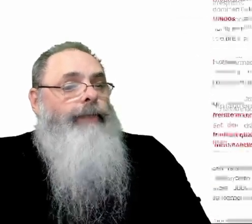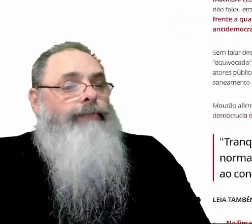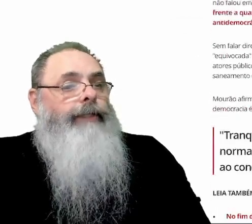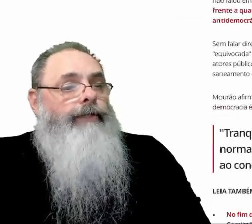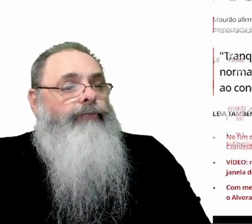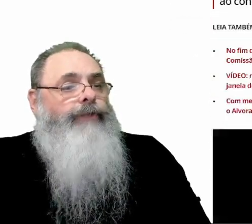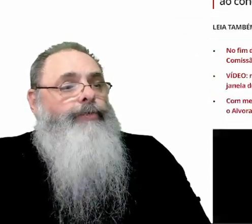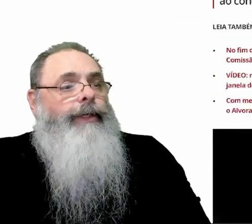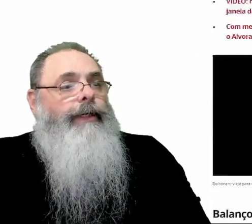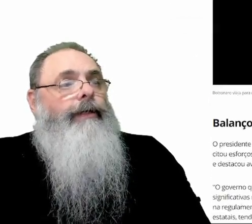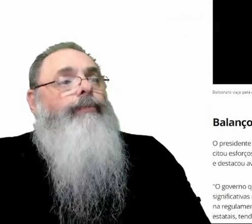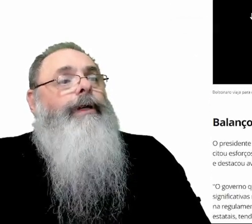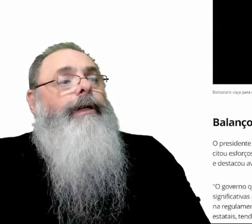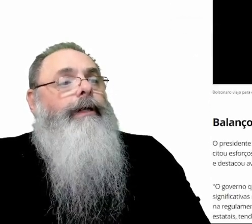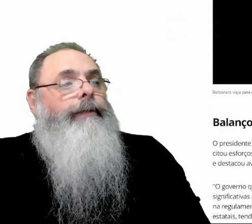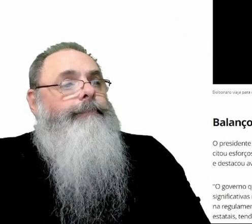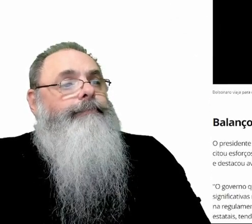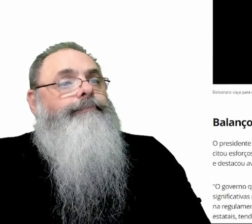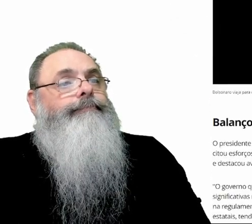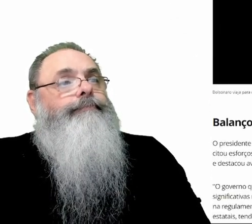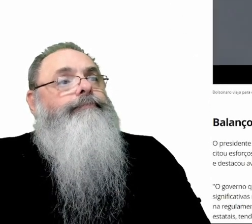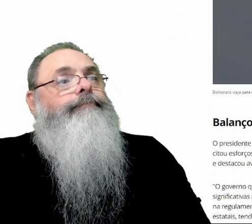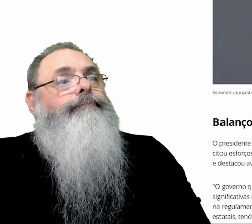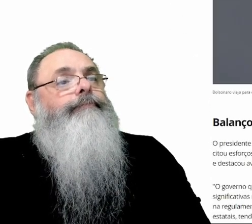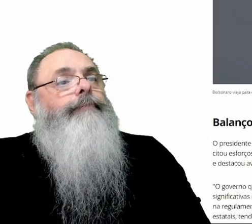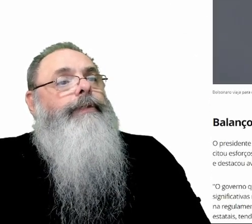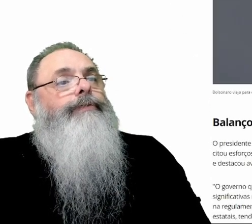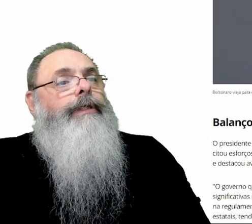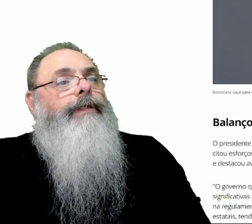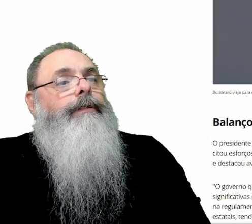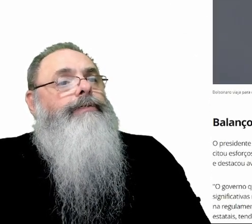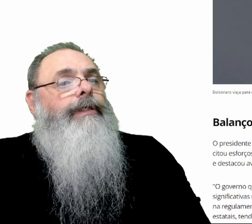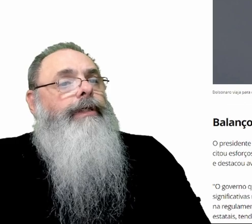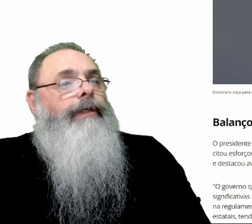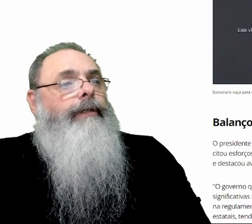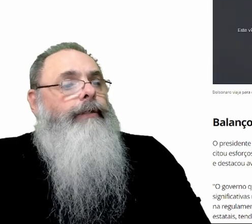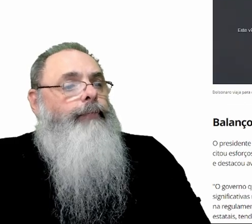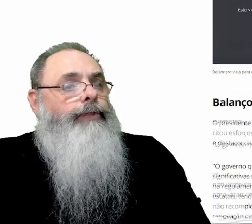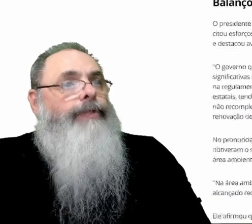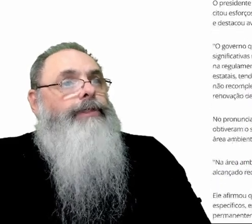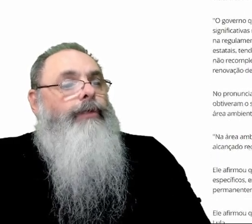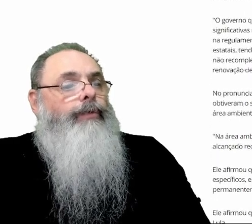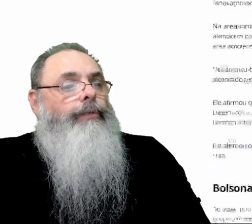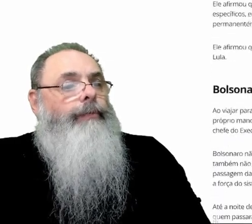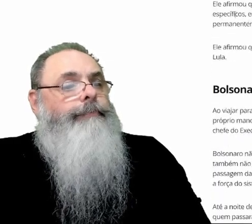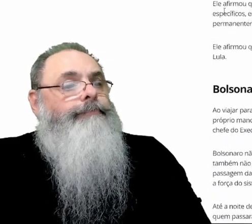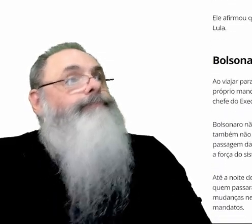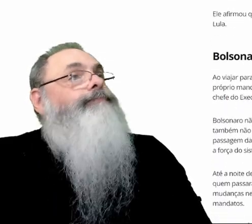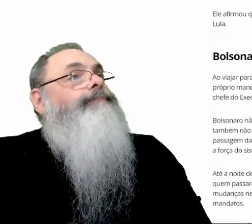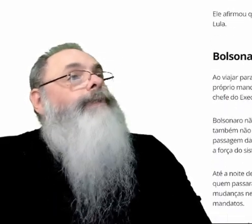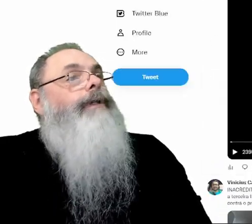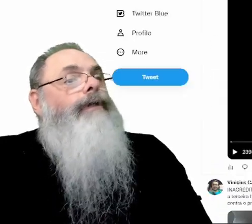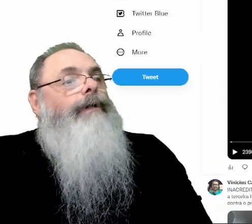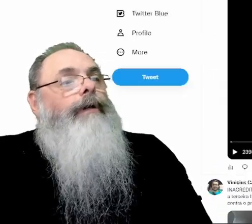pronunciamento dele. fez uma... Isso aqui? Não, isso aqui é a reportagem da Globo.